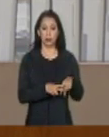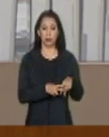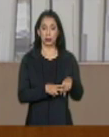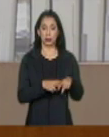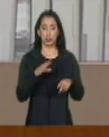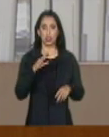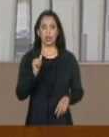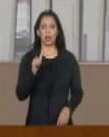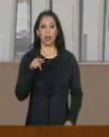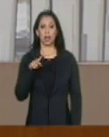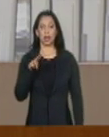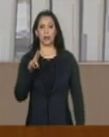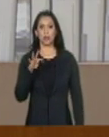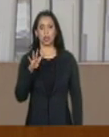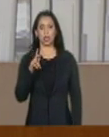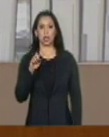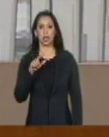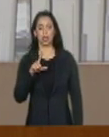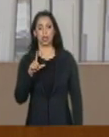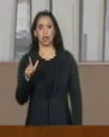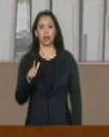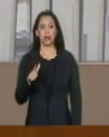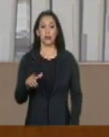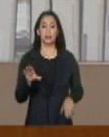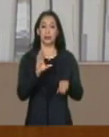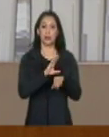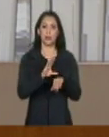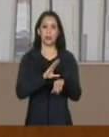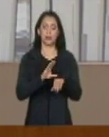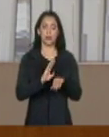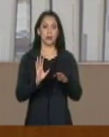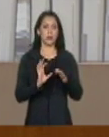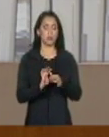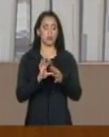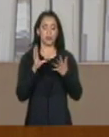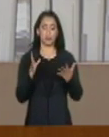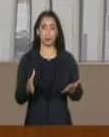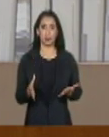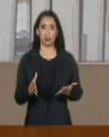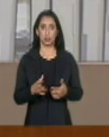a temporária preventiva, mas a própria Constituição as permite.